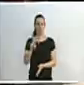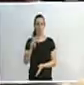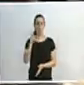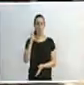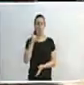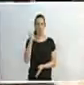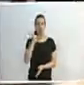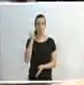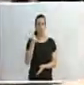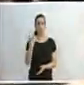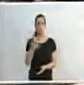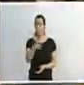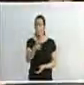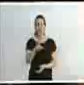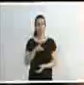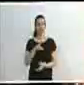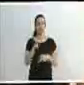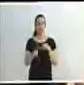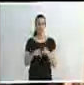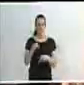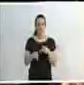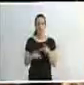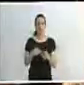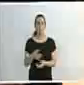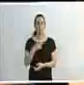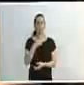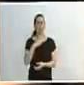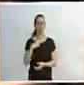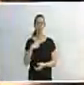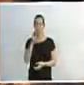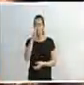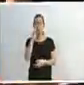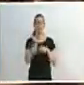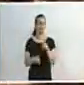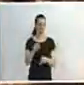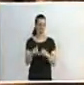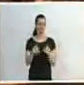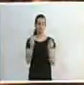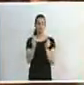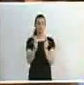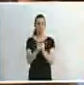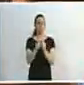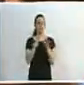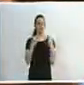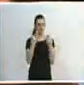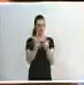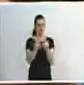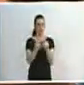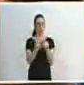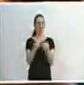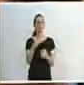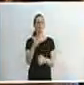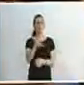a resposta daqueles que estiveram vários domingos, pudessem estar junto com as suas famílias com lazer, mas estiveram, essas